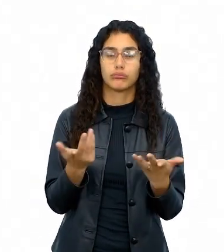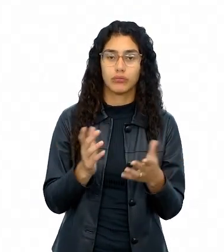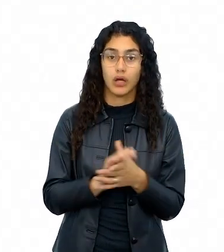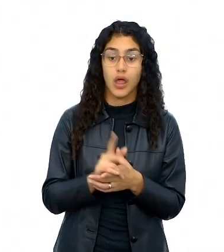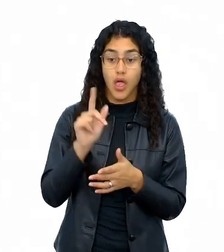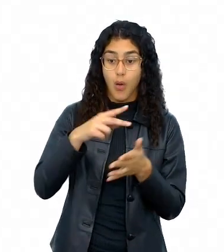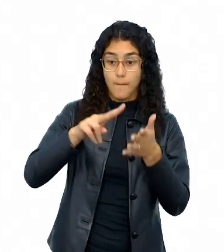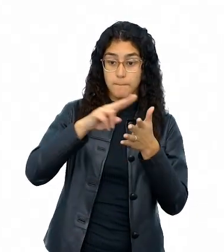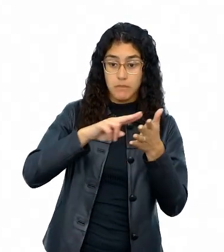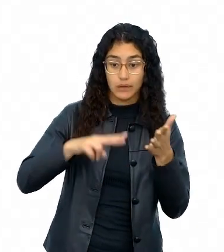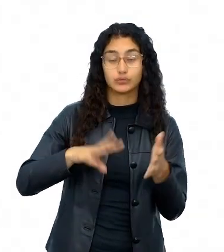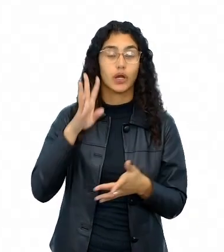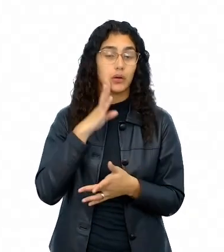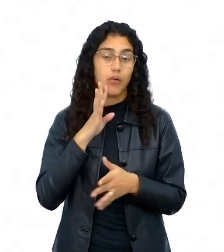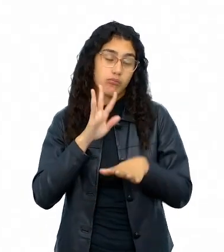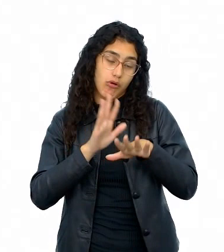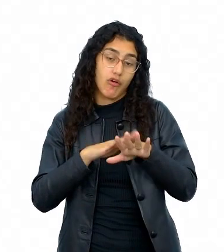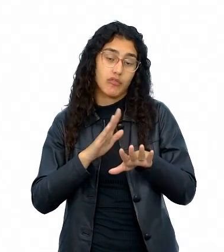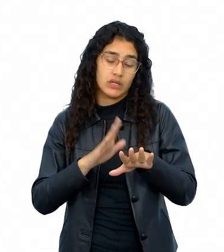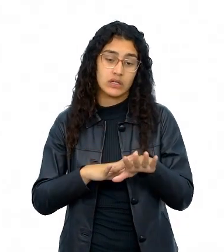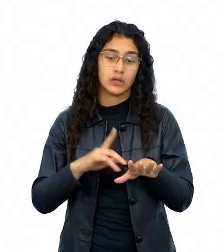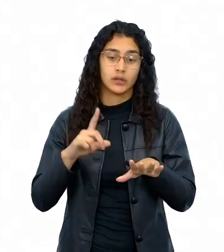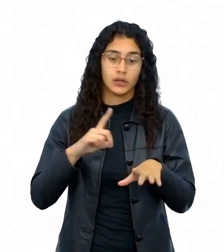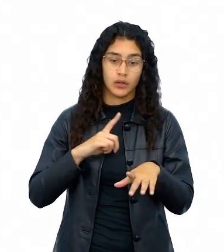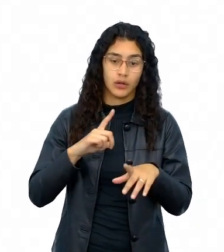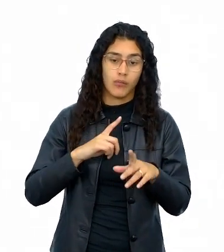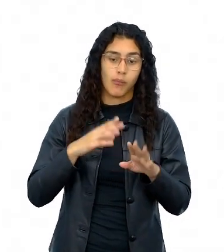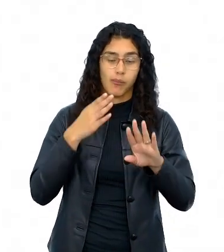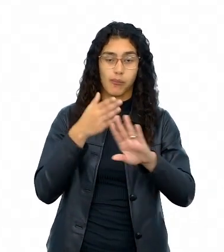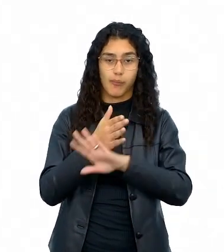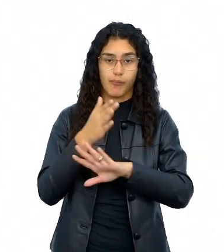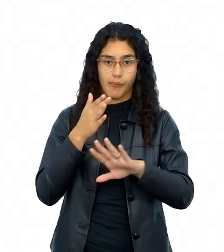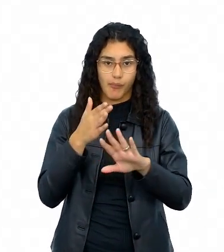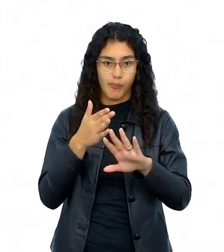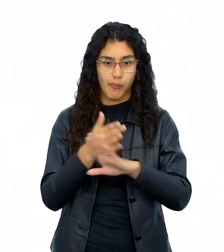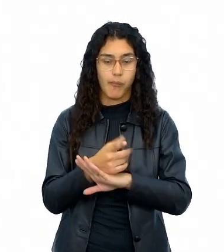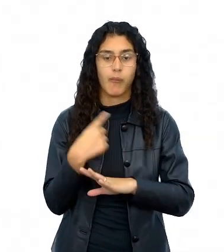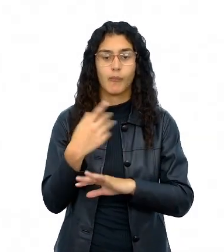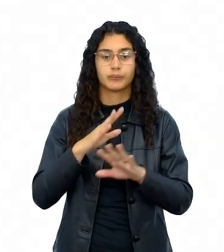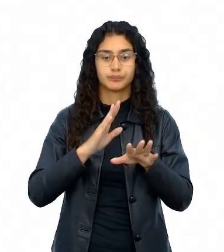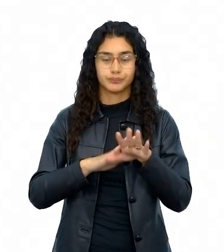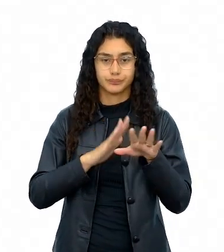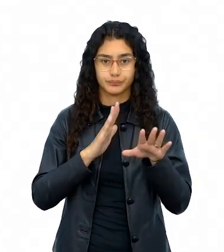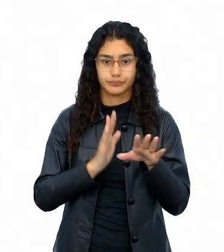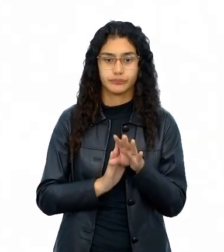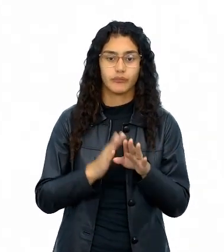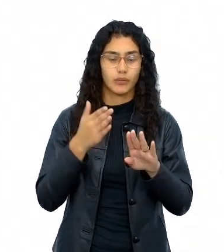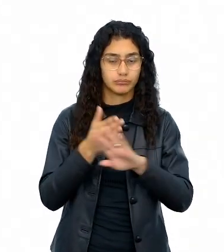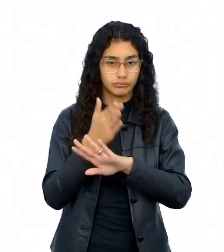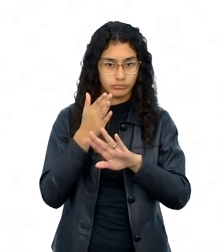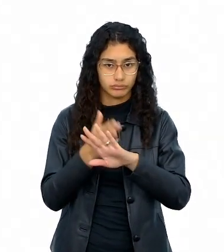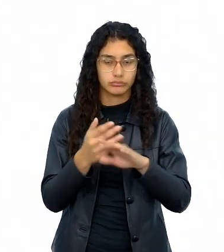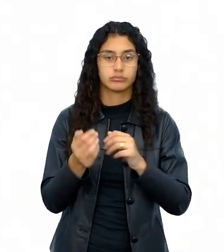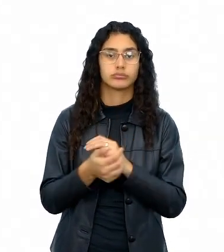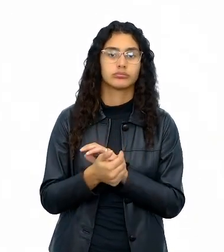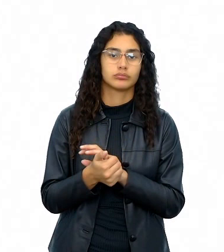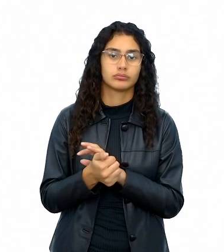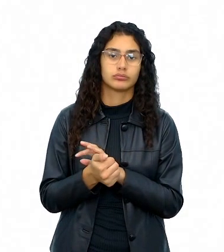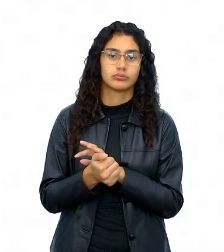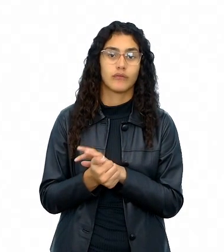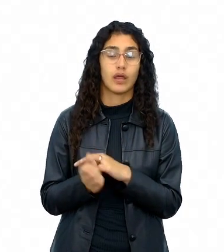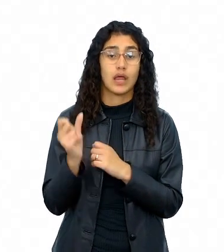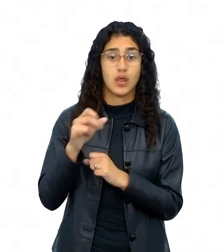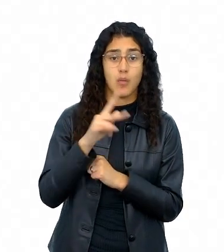É uma leitura bem legal, tem aí o acesso, né? Como que a gente faz para acessar. Se